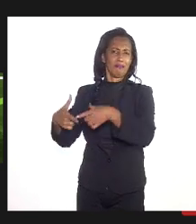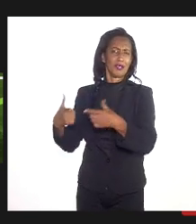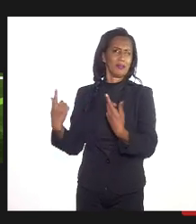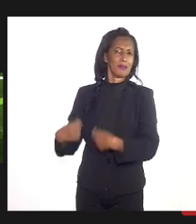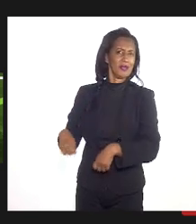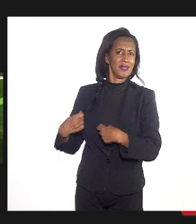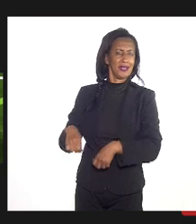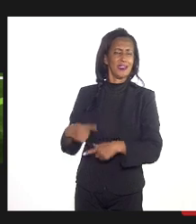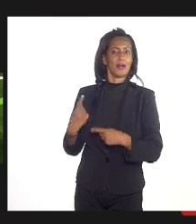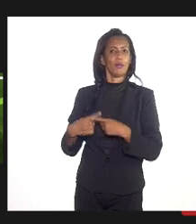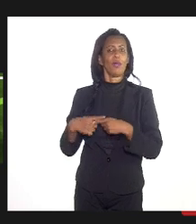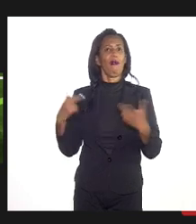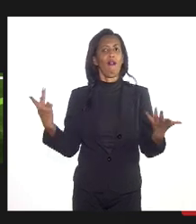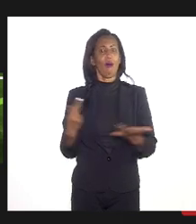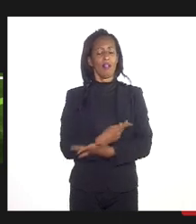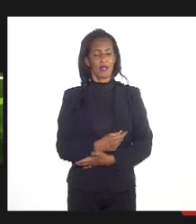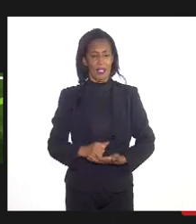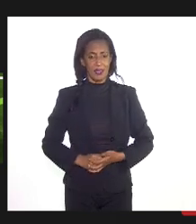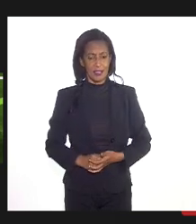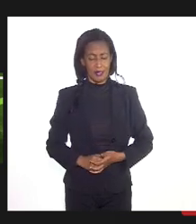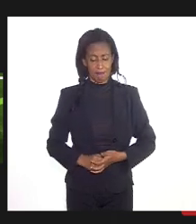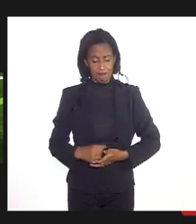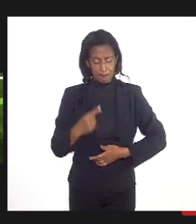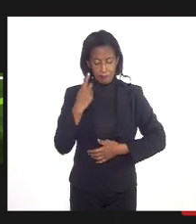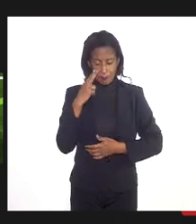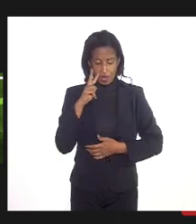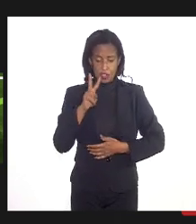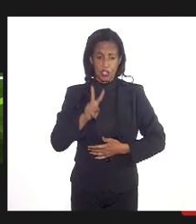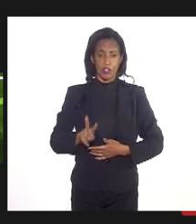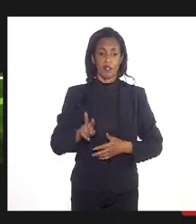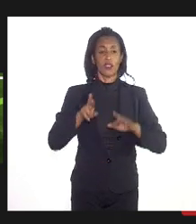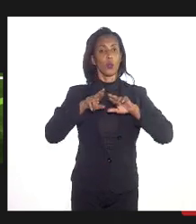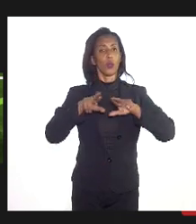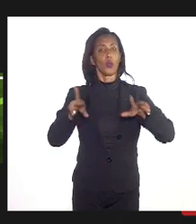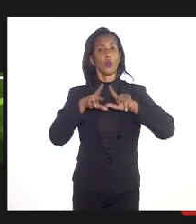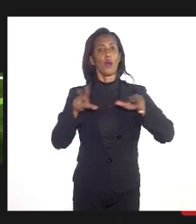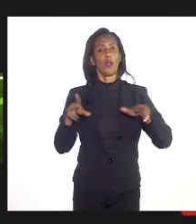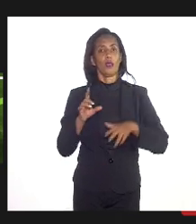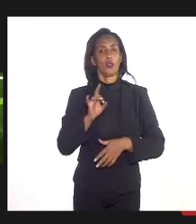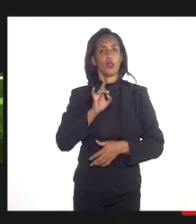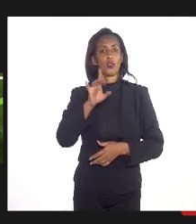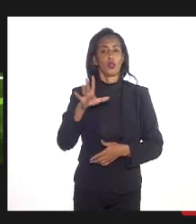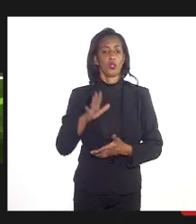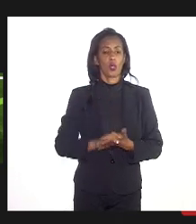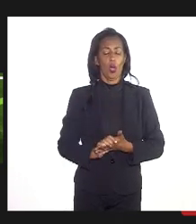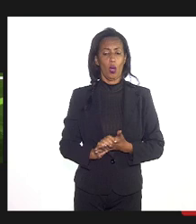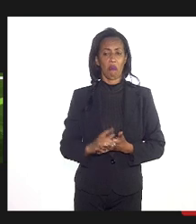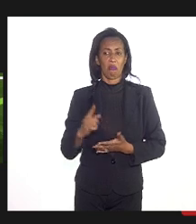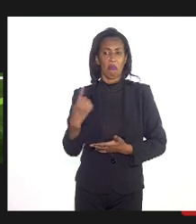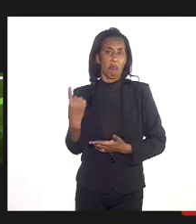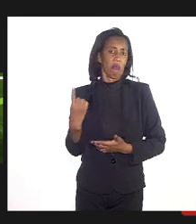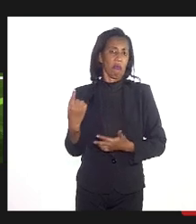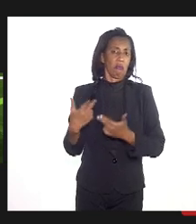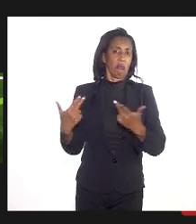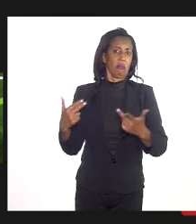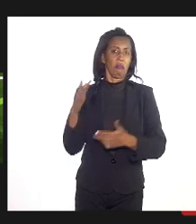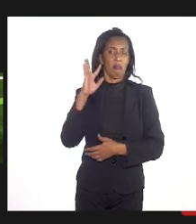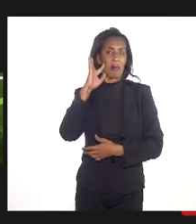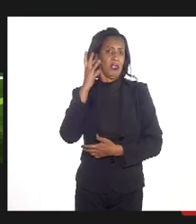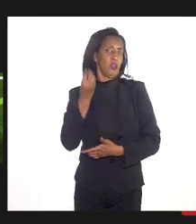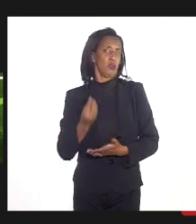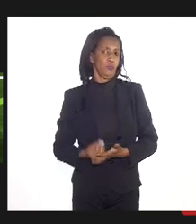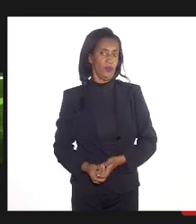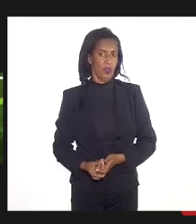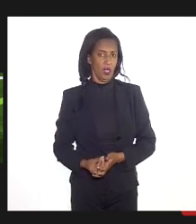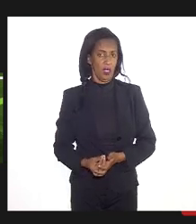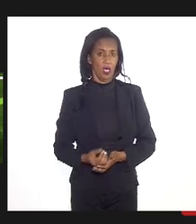o que acontece? A gente vê que não é só uma cesta básica que vai resolver, não é só